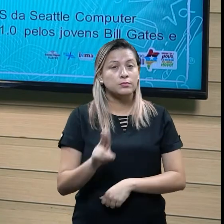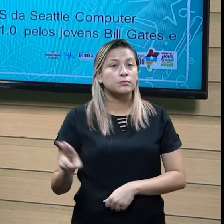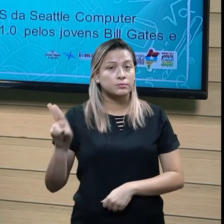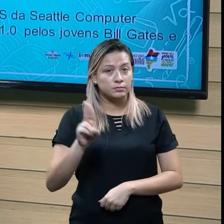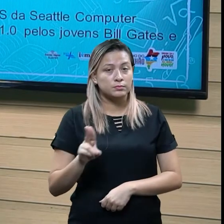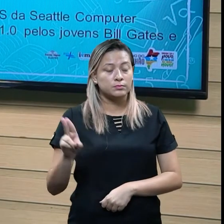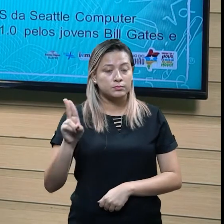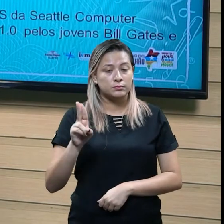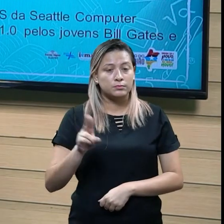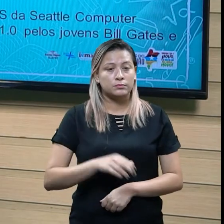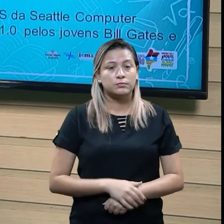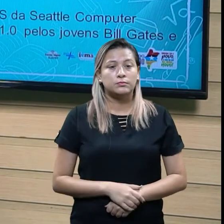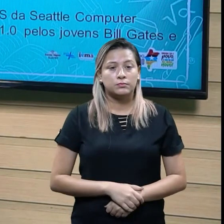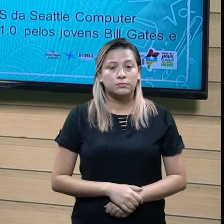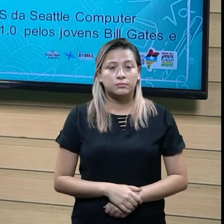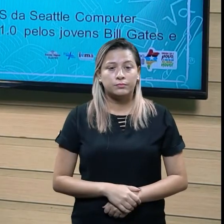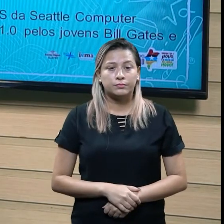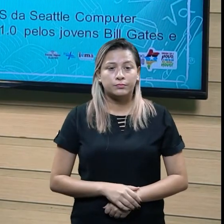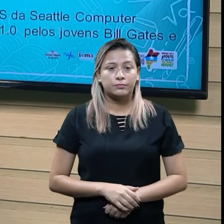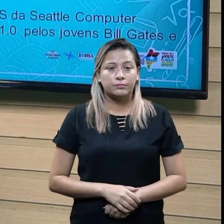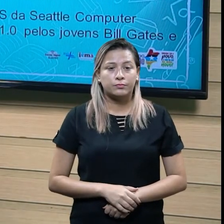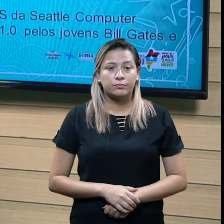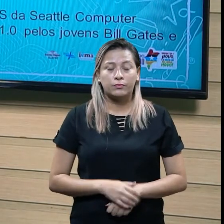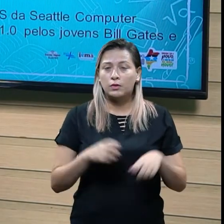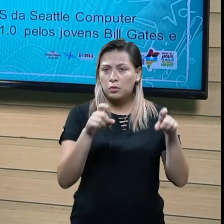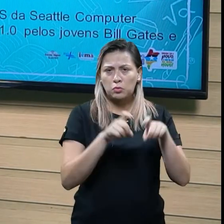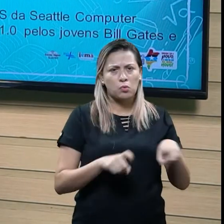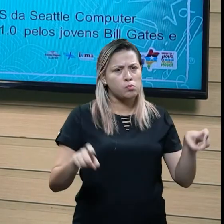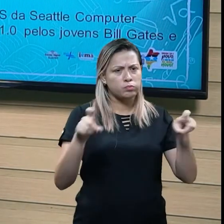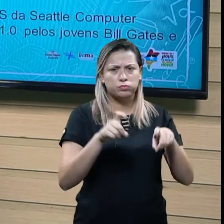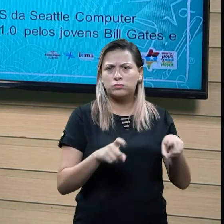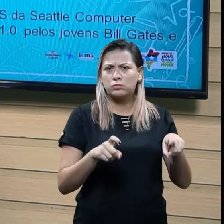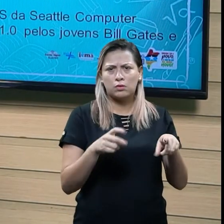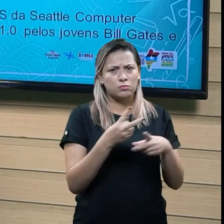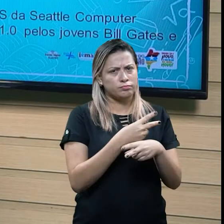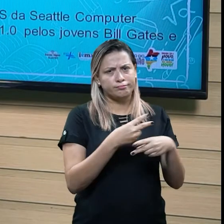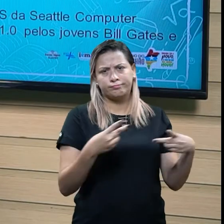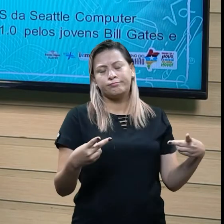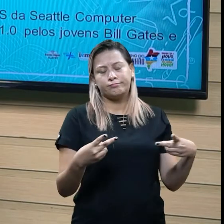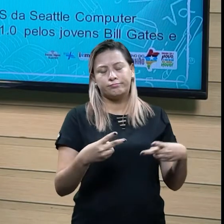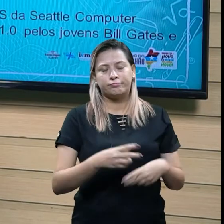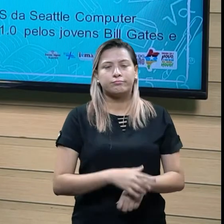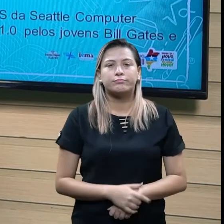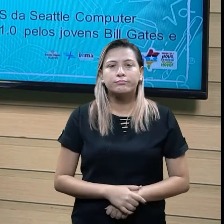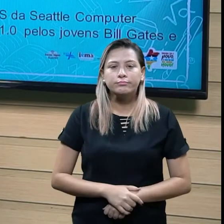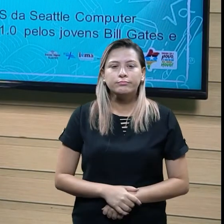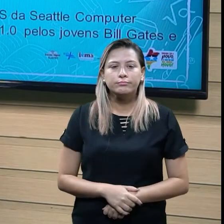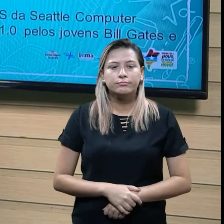ele pode ser acessado em qualquer computador, tá? Qualquer computador que você